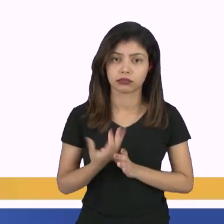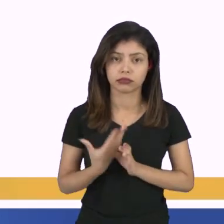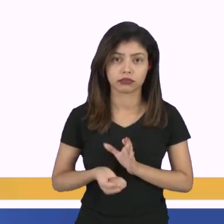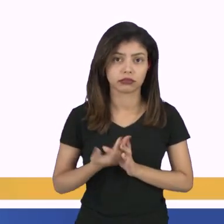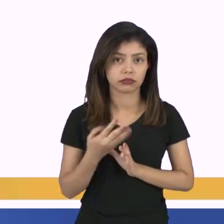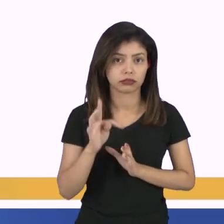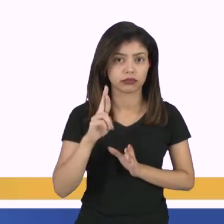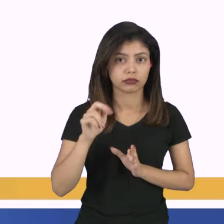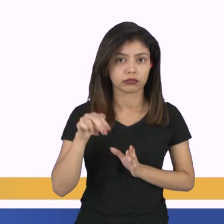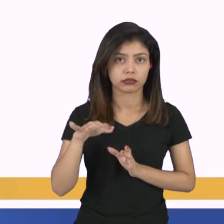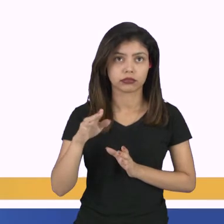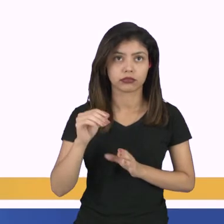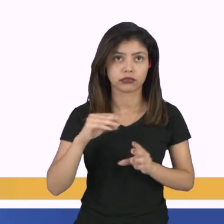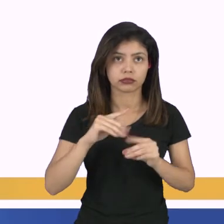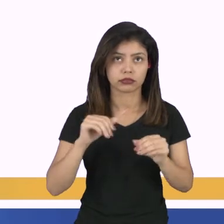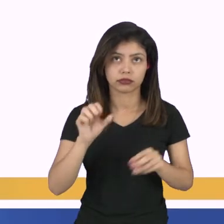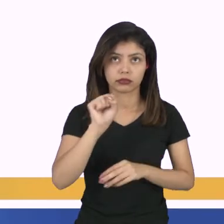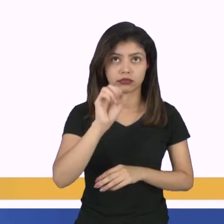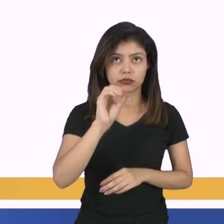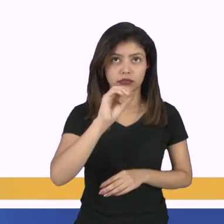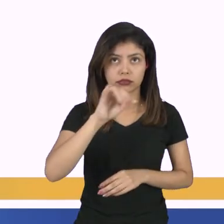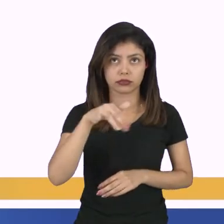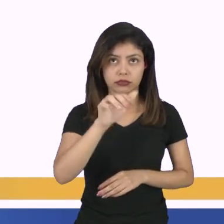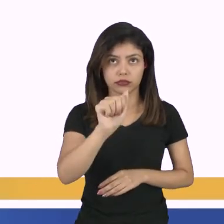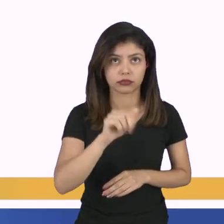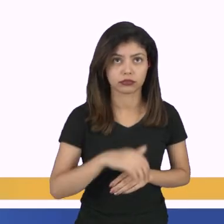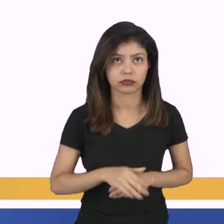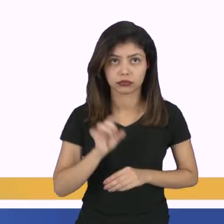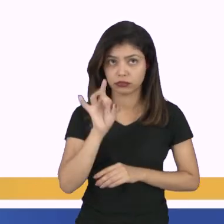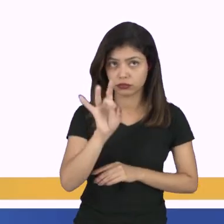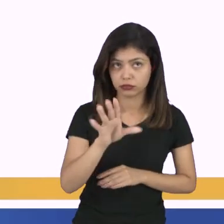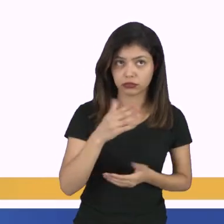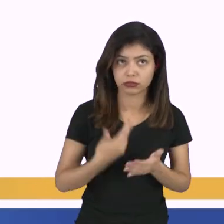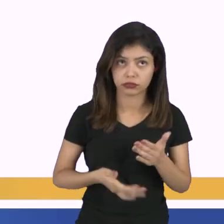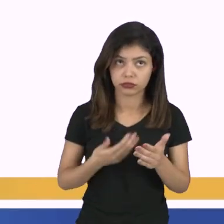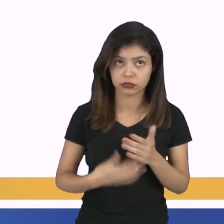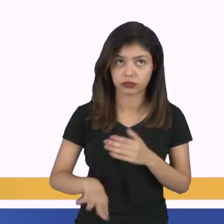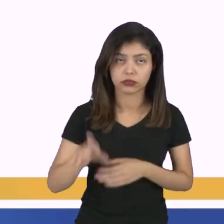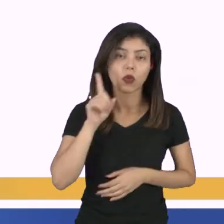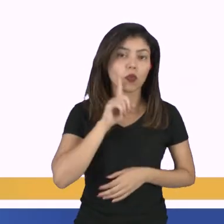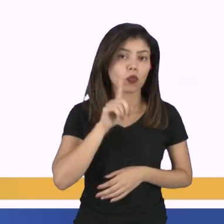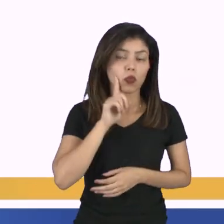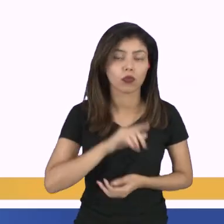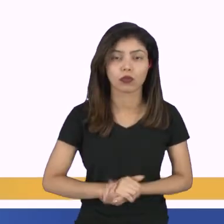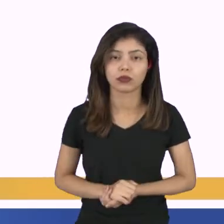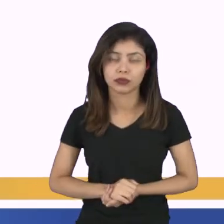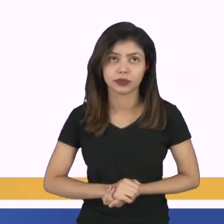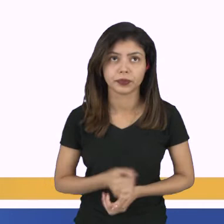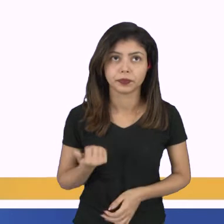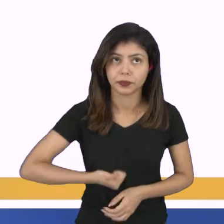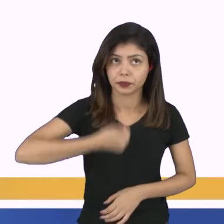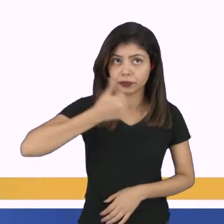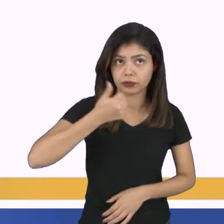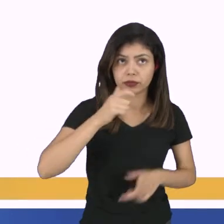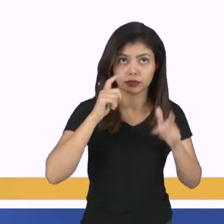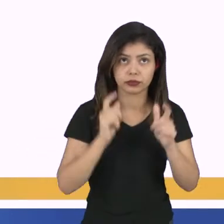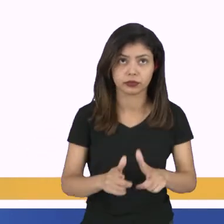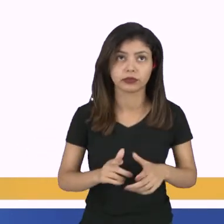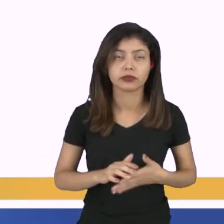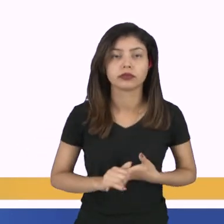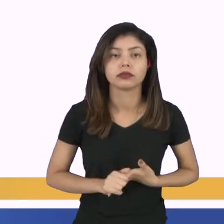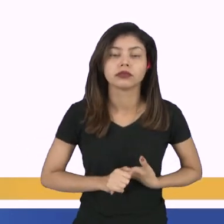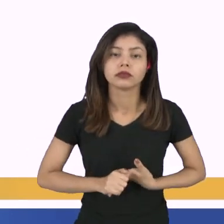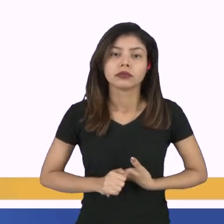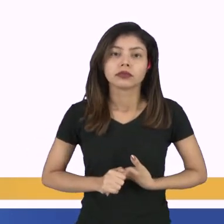produção de soja transgênica, tá, gente? Só perde ali para os Estados Unidos, ó, que está em primeiro lugar, tá?